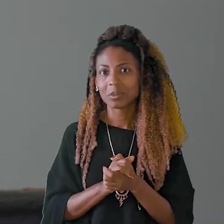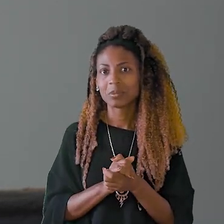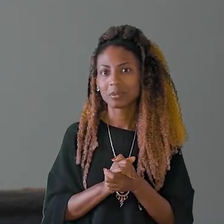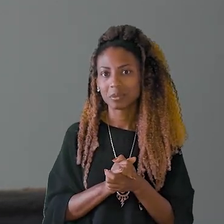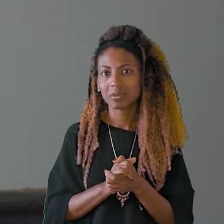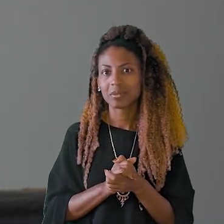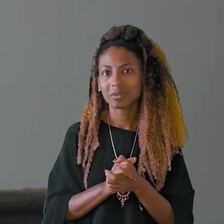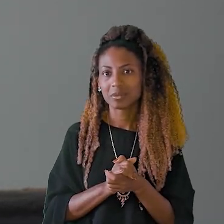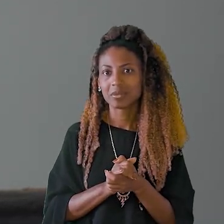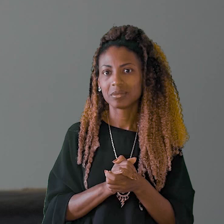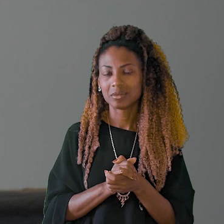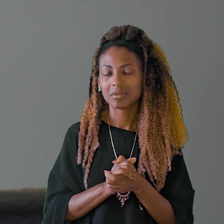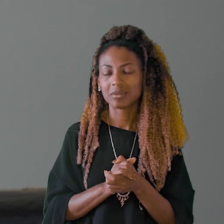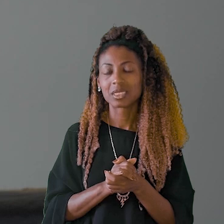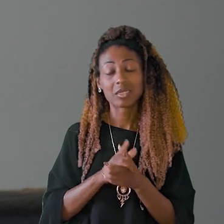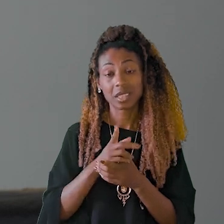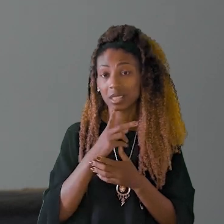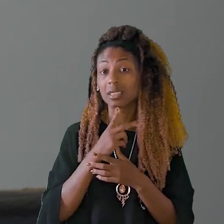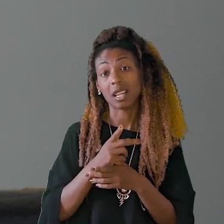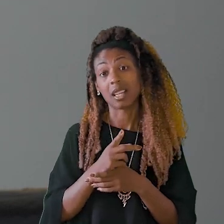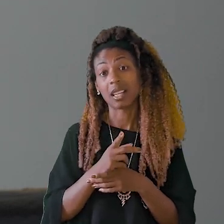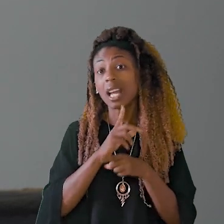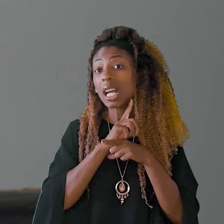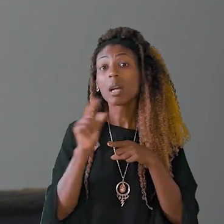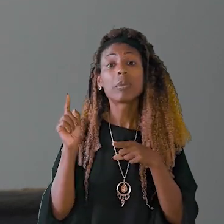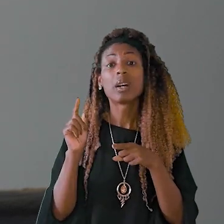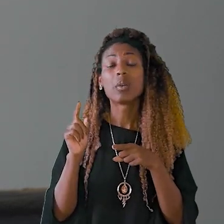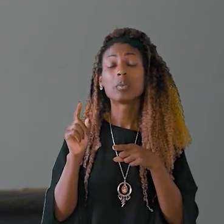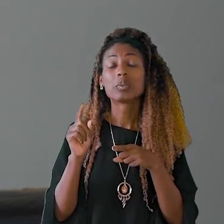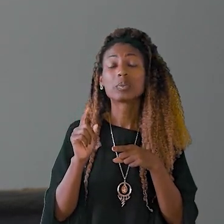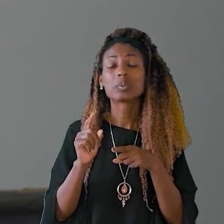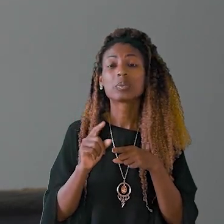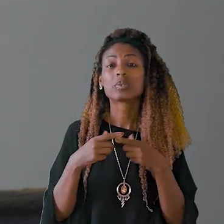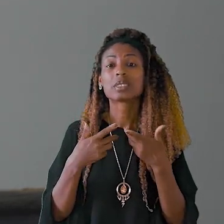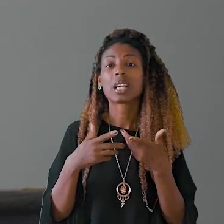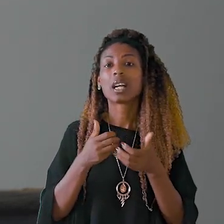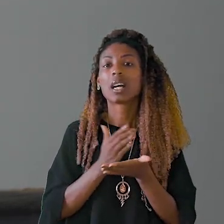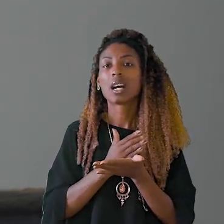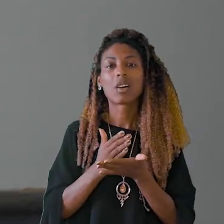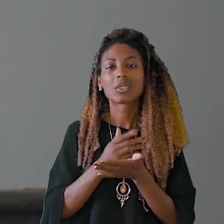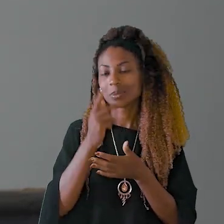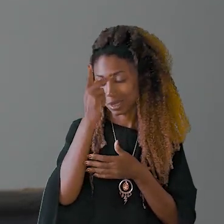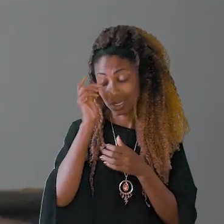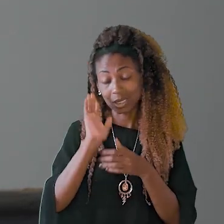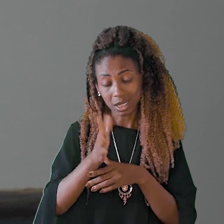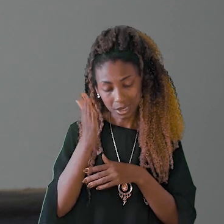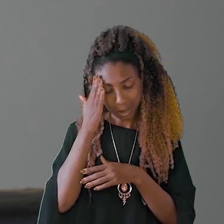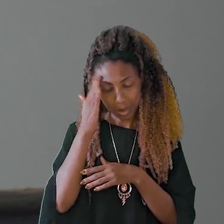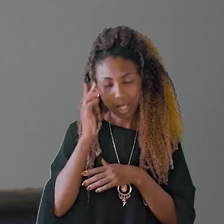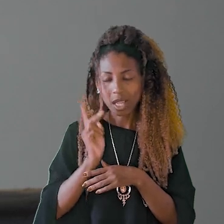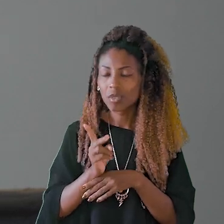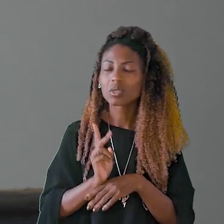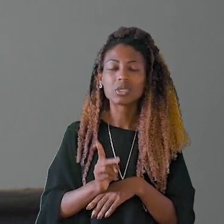um lugar muito de vitória mesmo, assim. Eu tenho que falar para as pessoas que eu vou falar isso a vida toda. Pode gente que ame